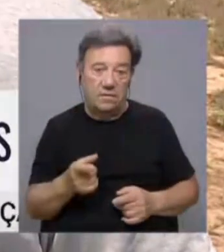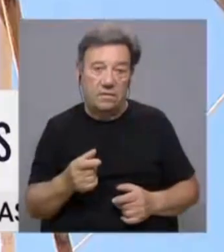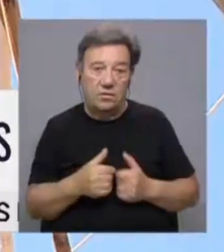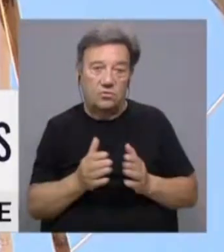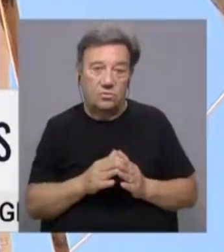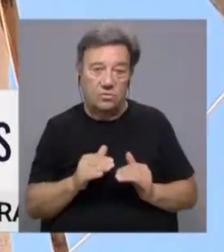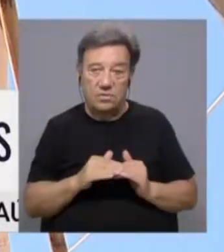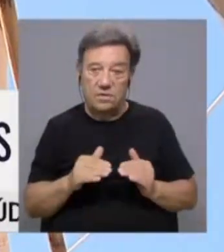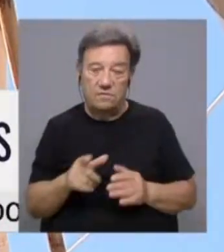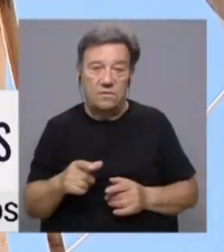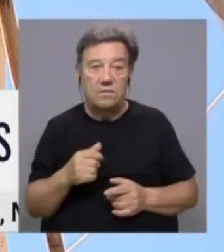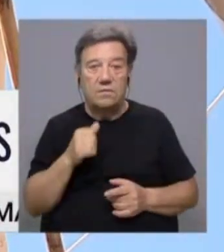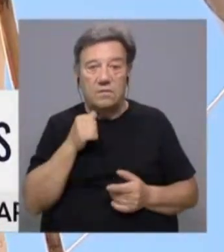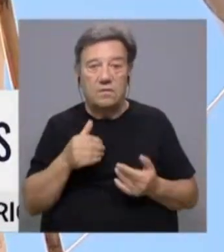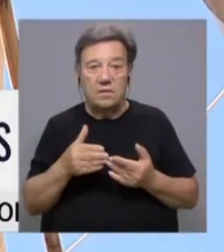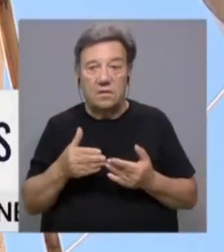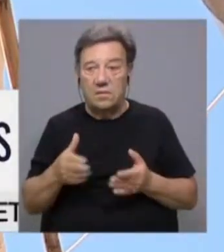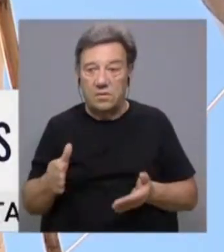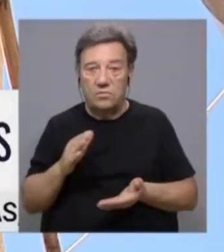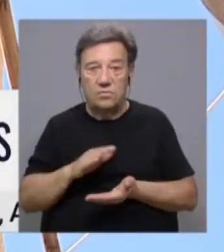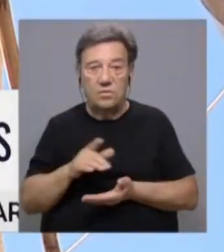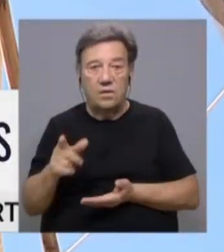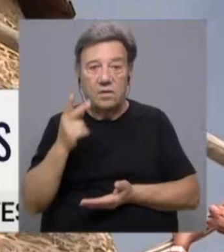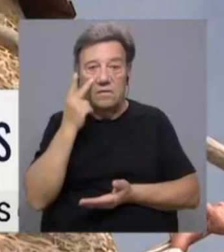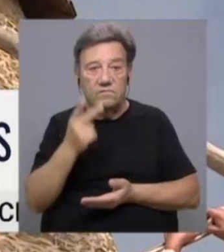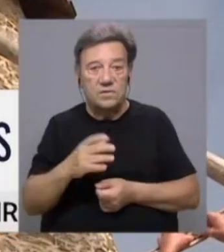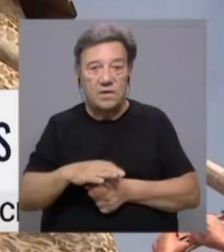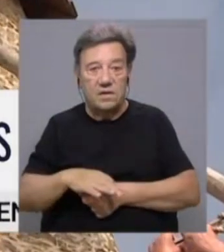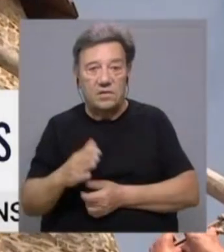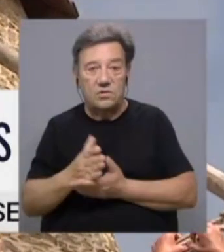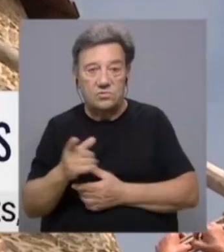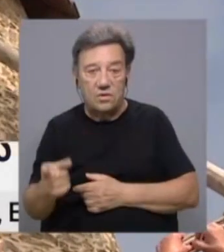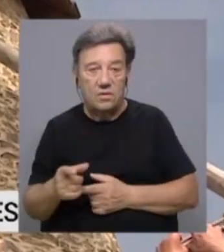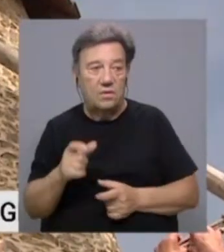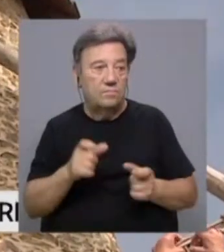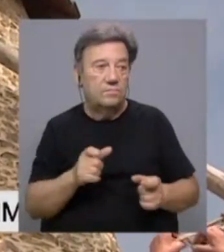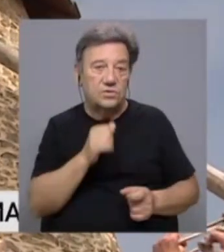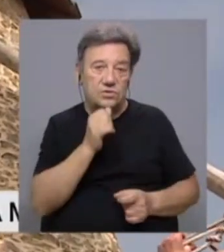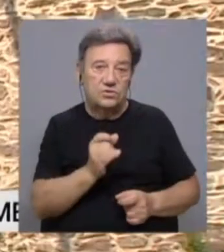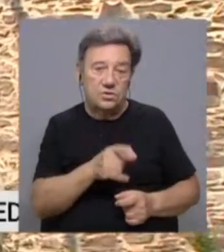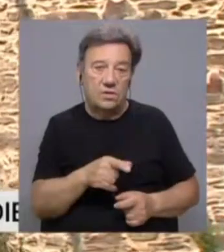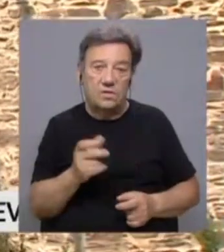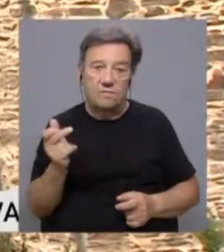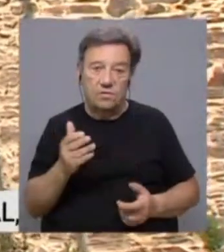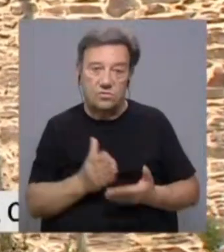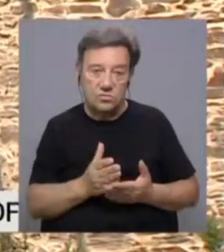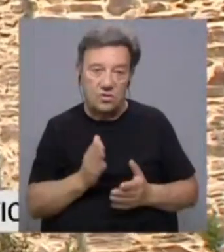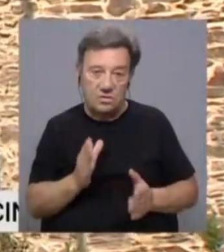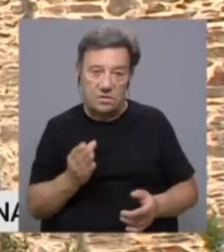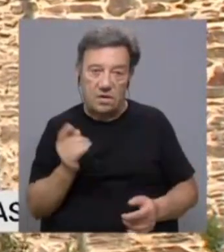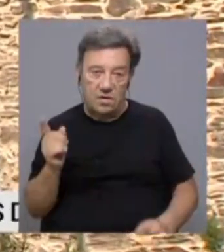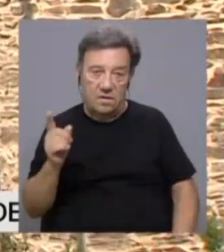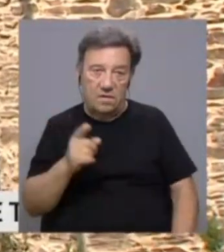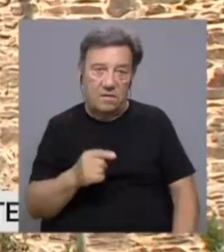todos os níveis, abrindo o Moinhos a visitas guiadas às escolas e à população em geral. Tem vindo aqui escolas de muitos lados